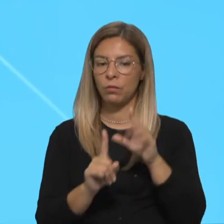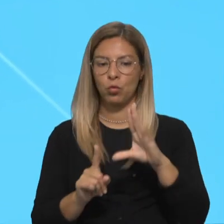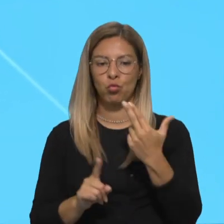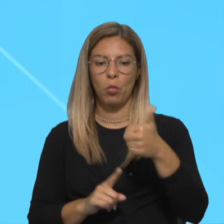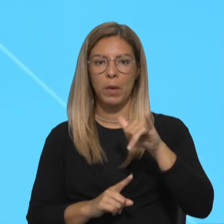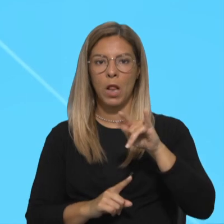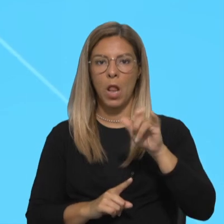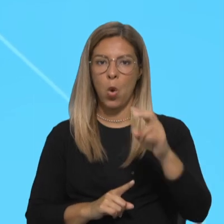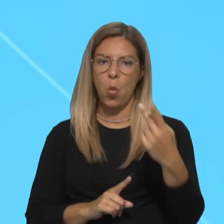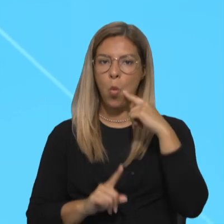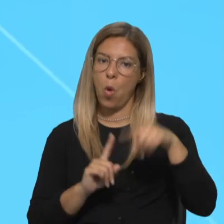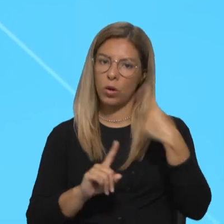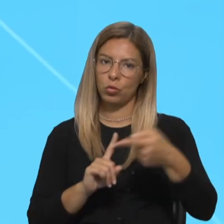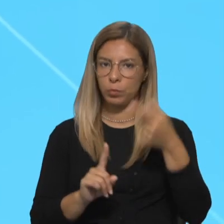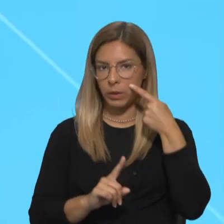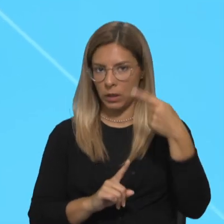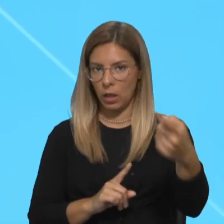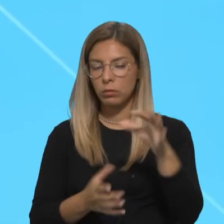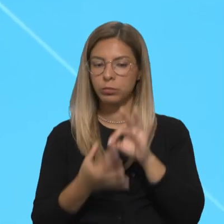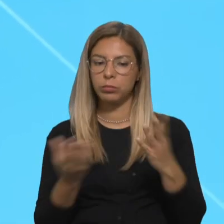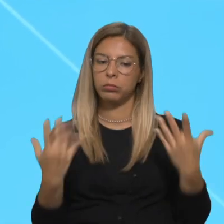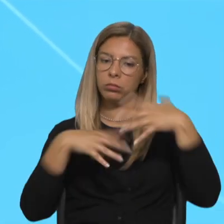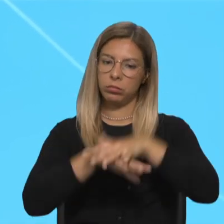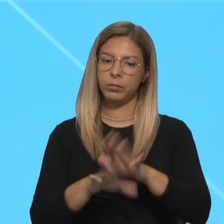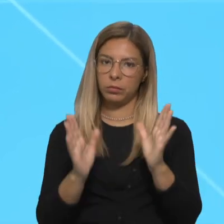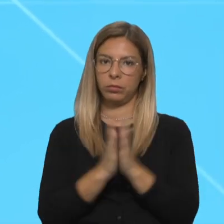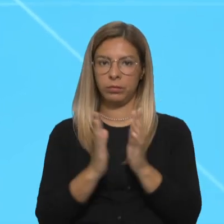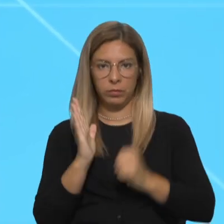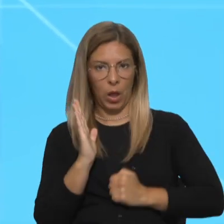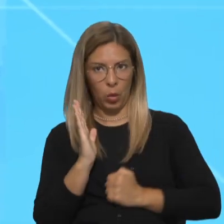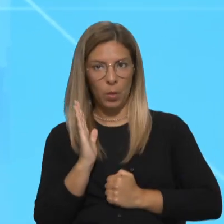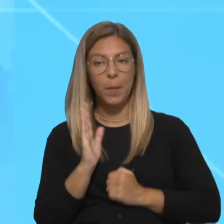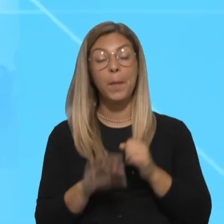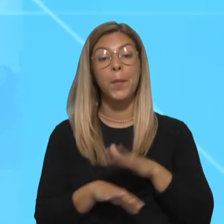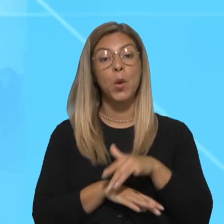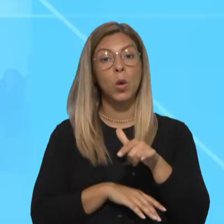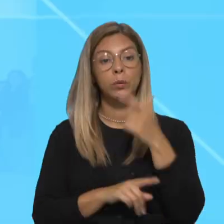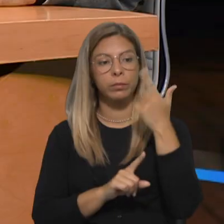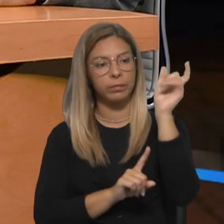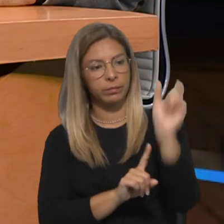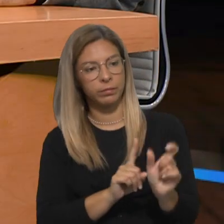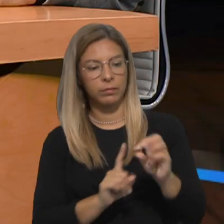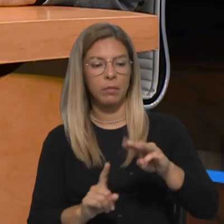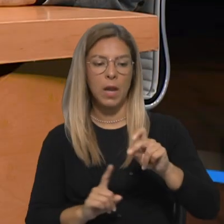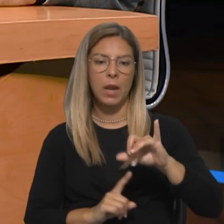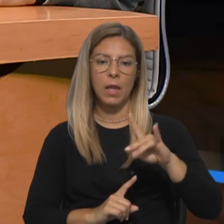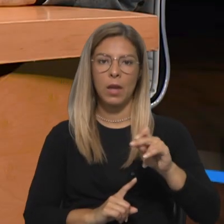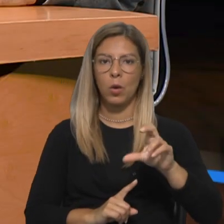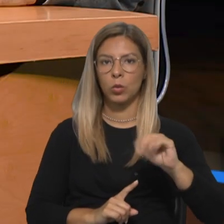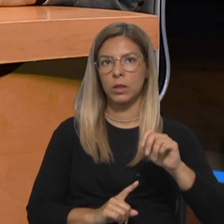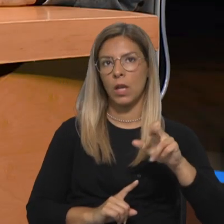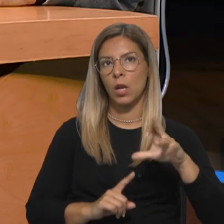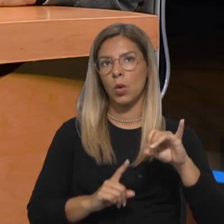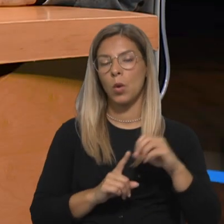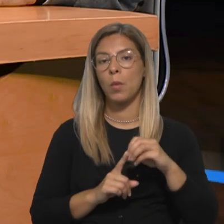partilhar essa experiência de pertença à Igreja Católica, contando com a presença de Maria do Rosário Cordeiro, dos Movimentos